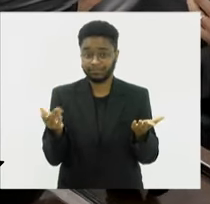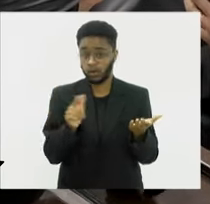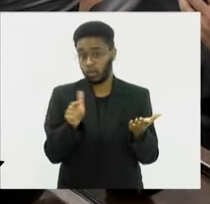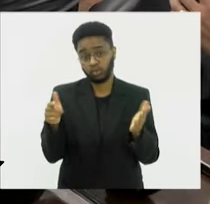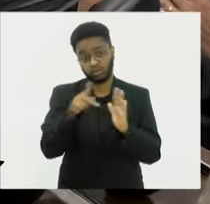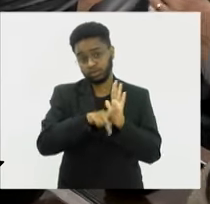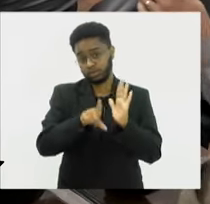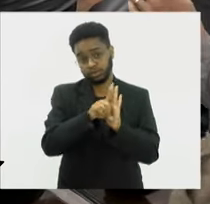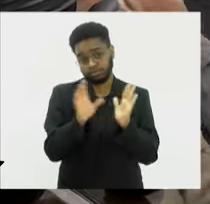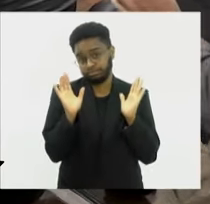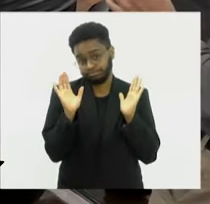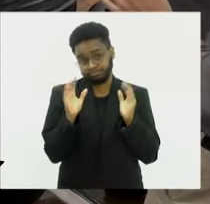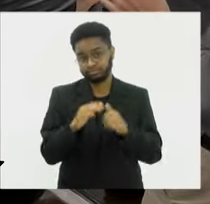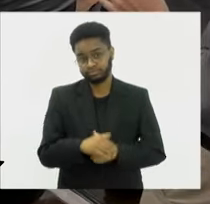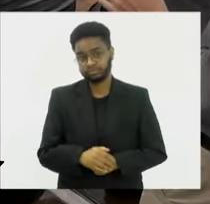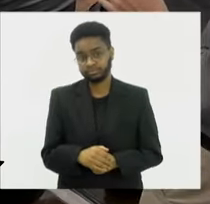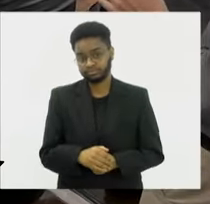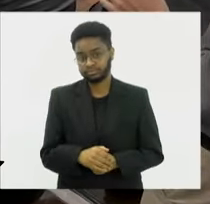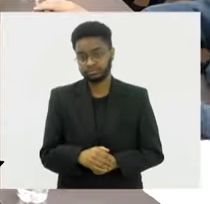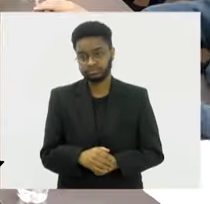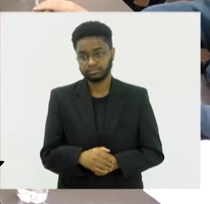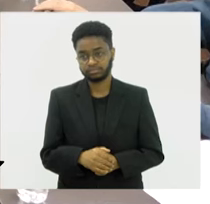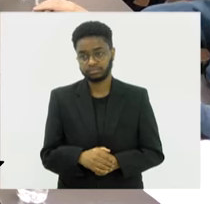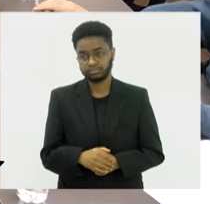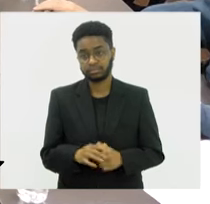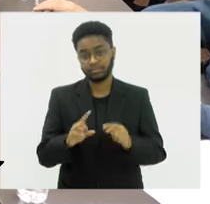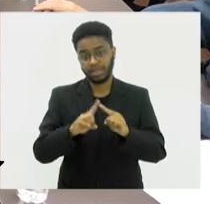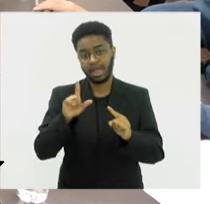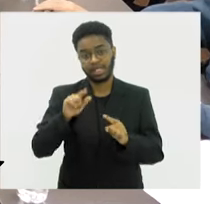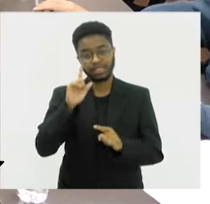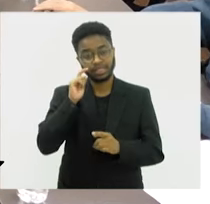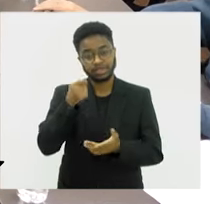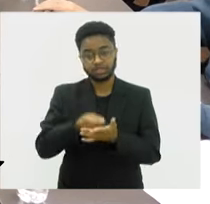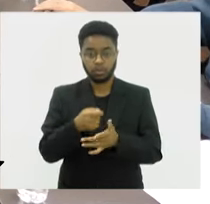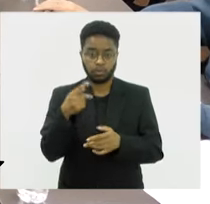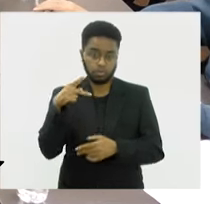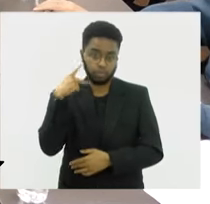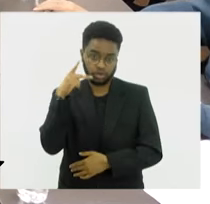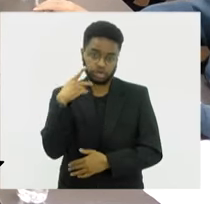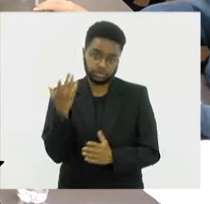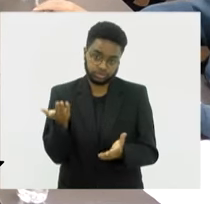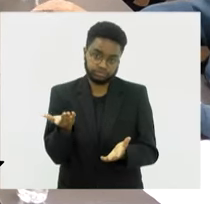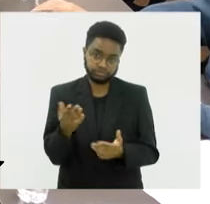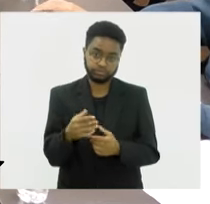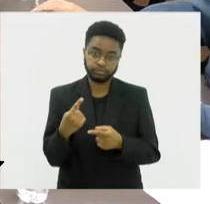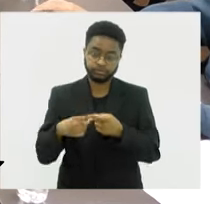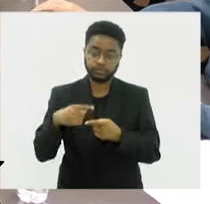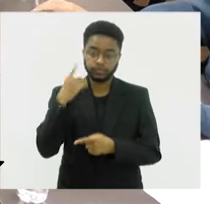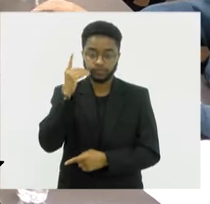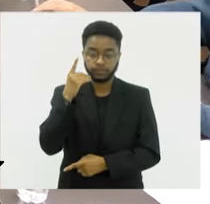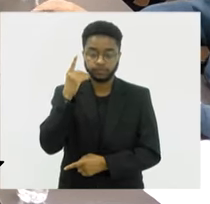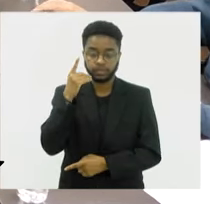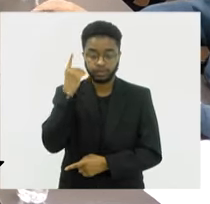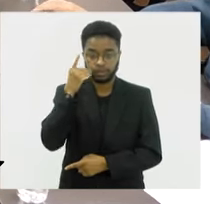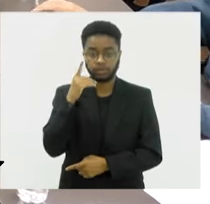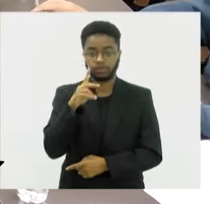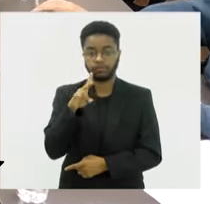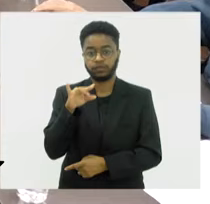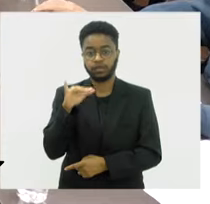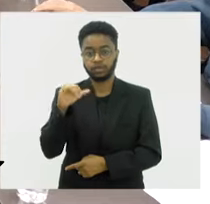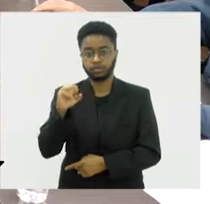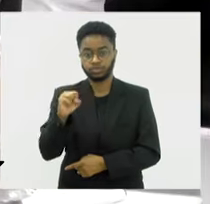A ideia é boa, mas... É outro pé. Aí é uma decisão política, assim. Na verdade, é o seguinte, deputado Vinícius Cozolino, o que eu